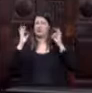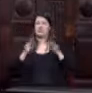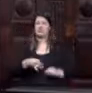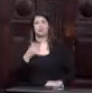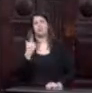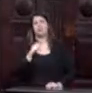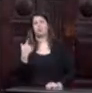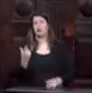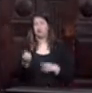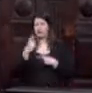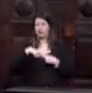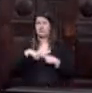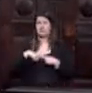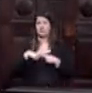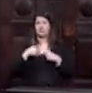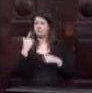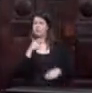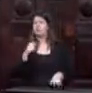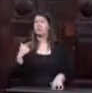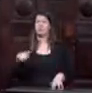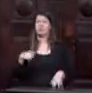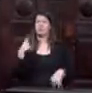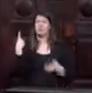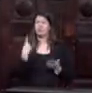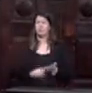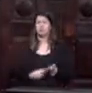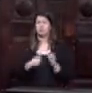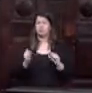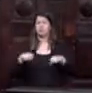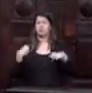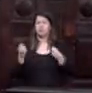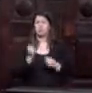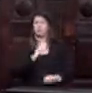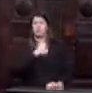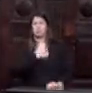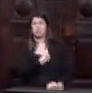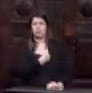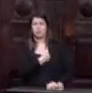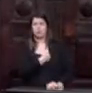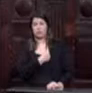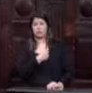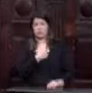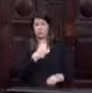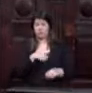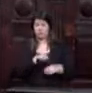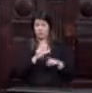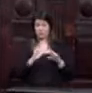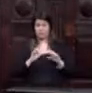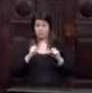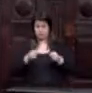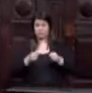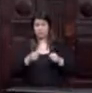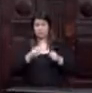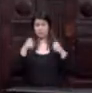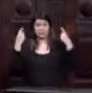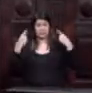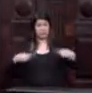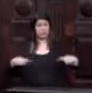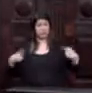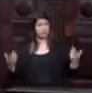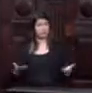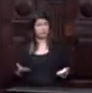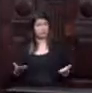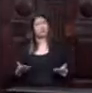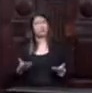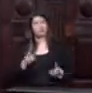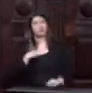gerando nenhum compromisso de esforço fiscal para fazer frente aos desafios que o Estado